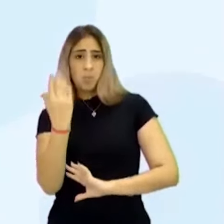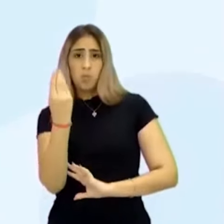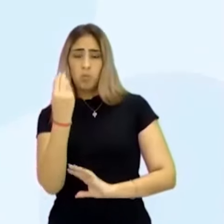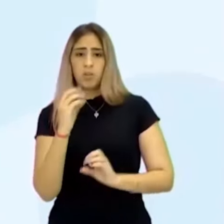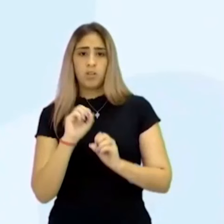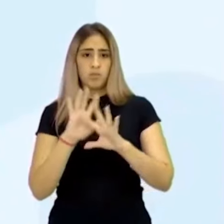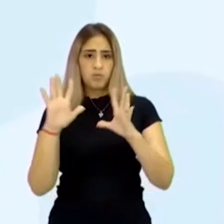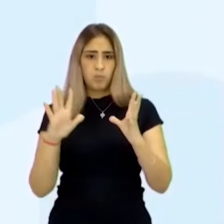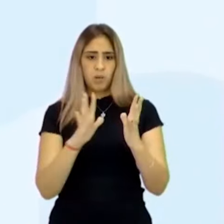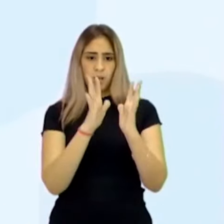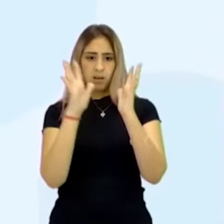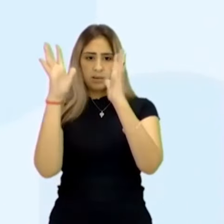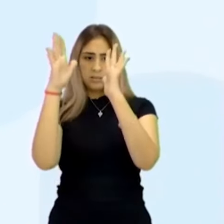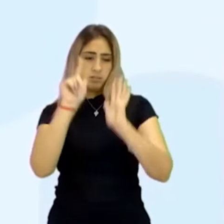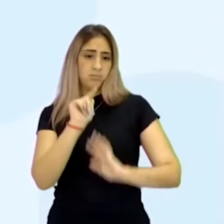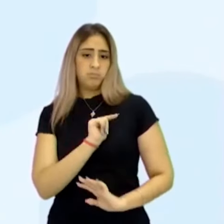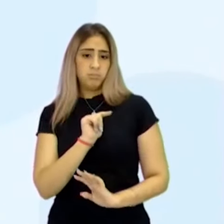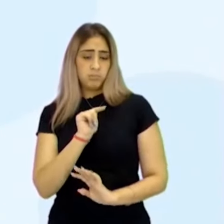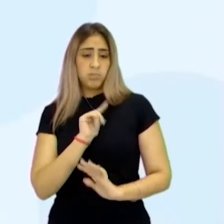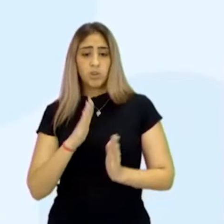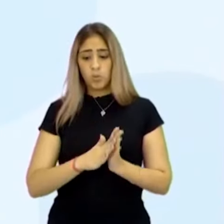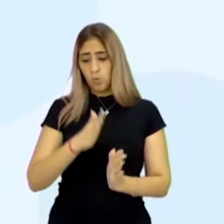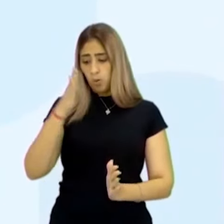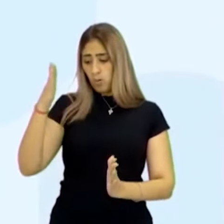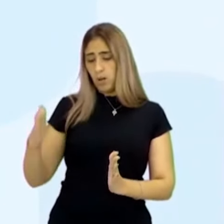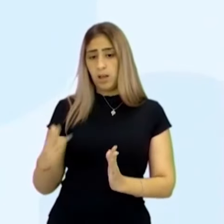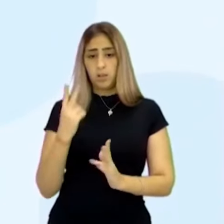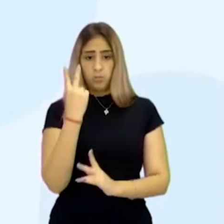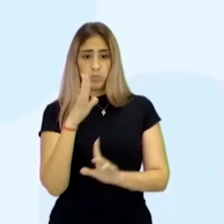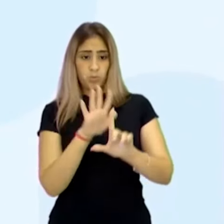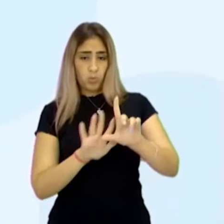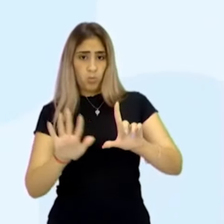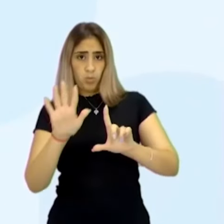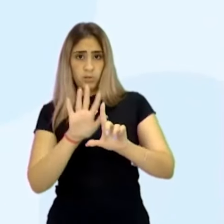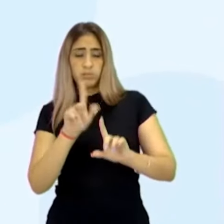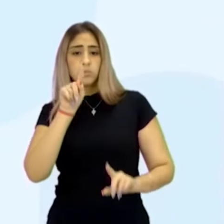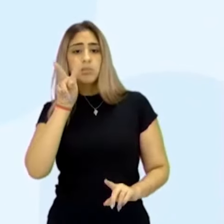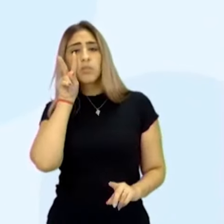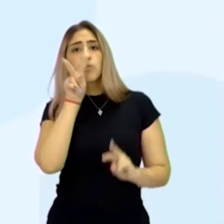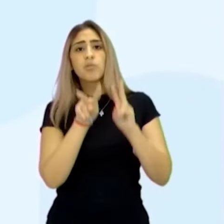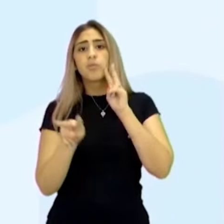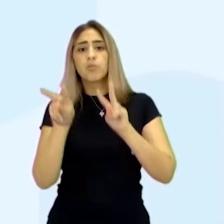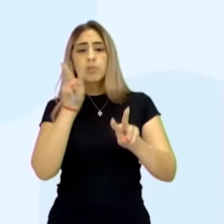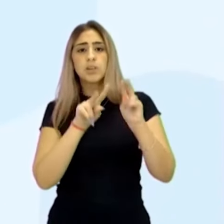fumaça saindo. Do outro lado, a imagem 2, são as